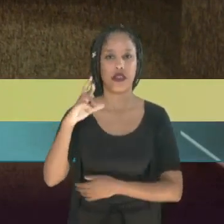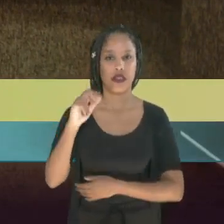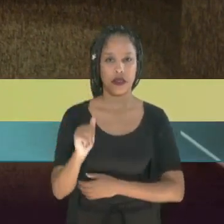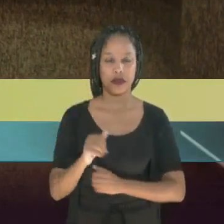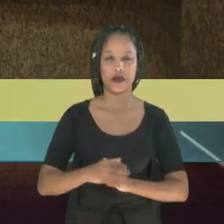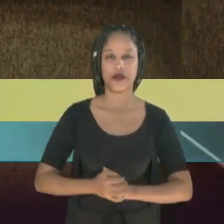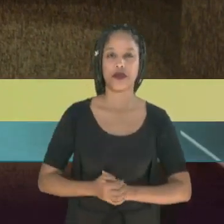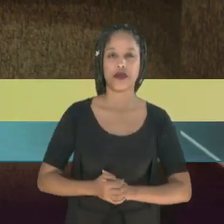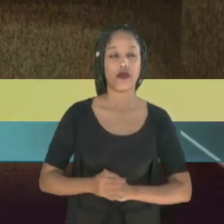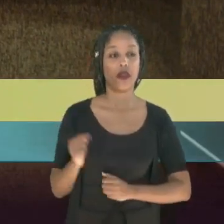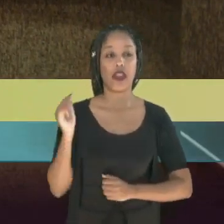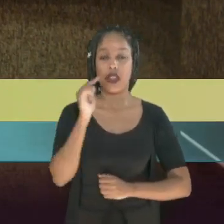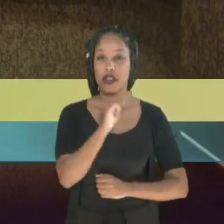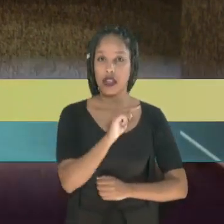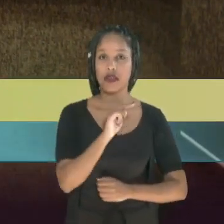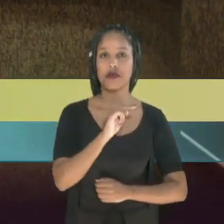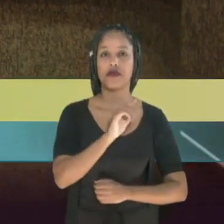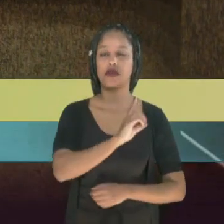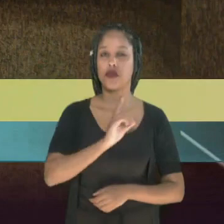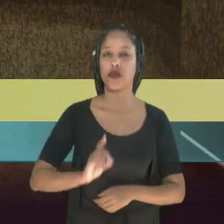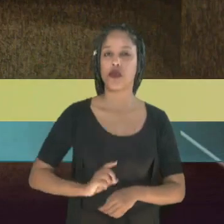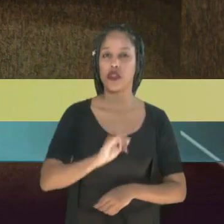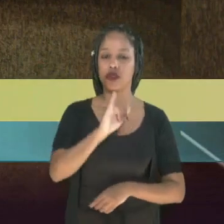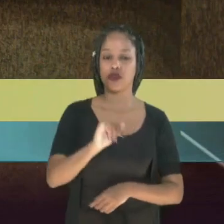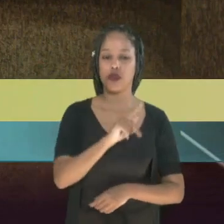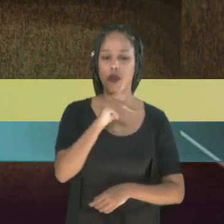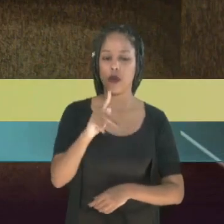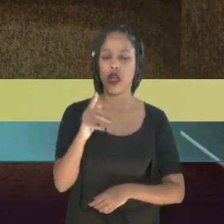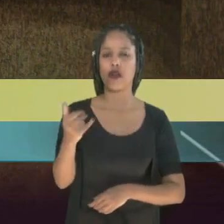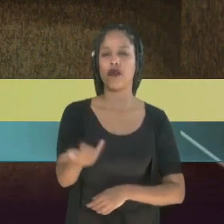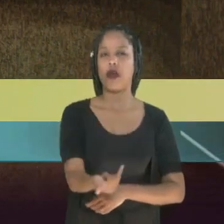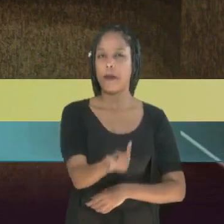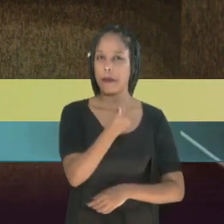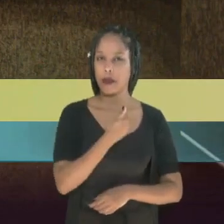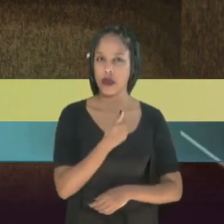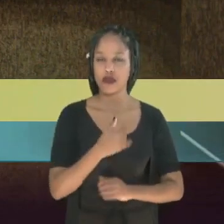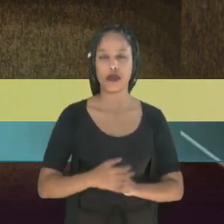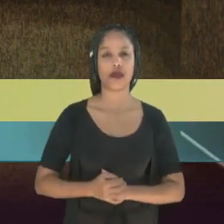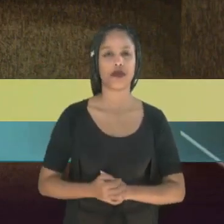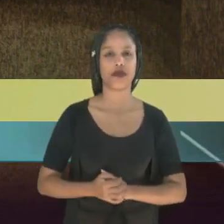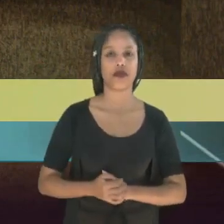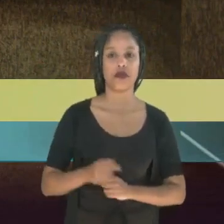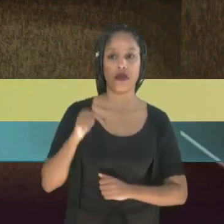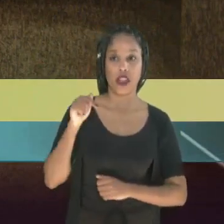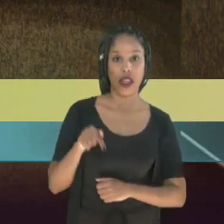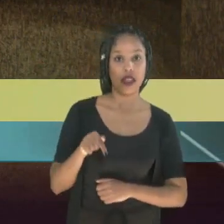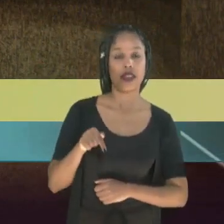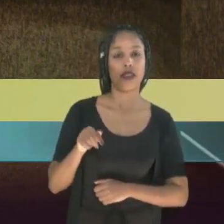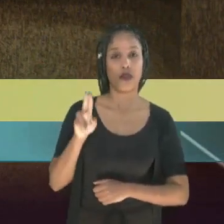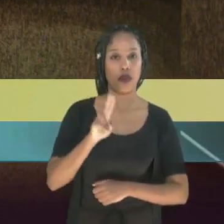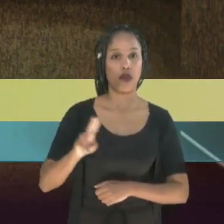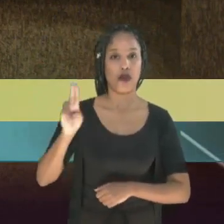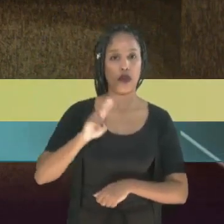informado pelo deputado companheiro João Paulo, que aqui no uso do pequeno expediente,